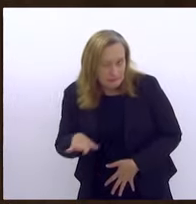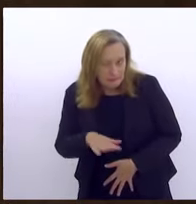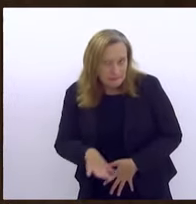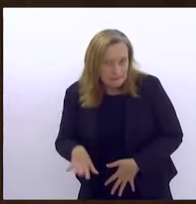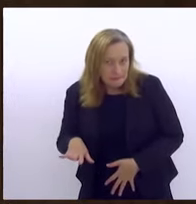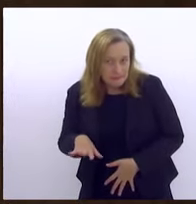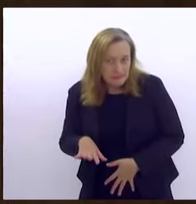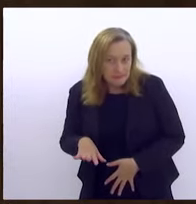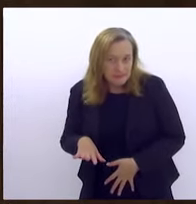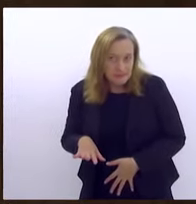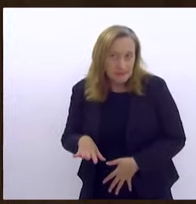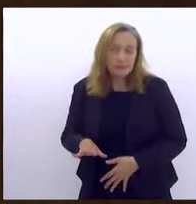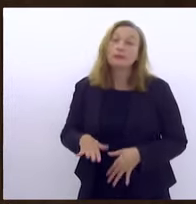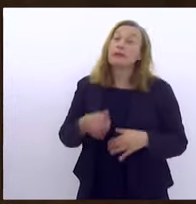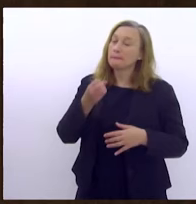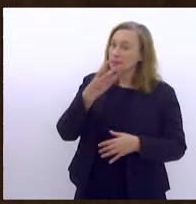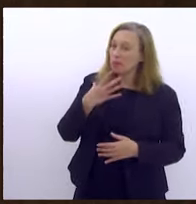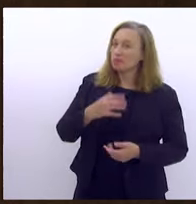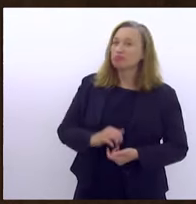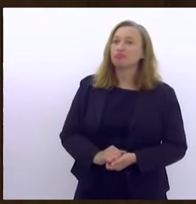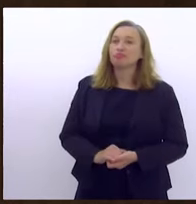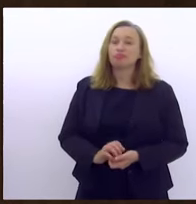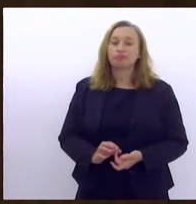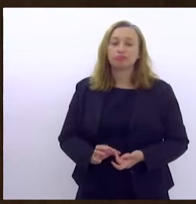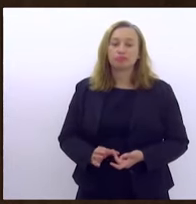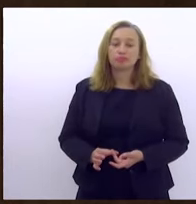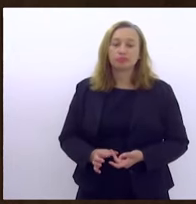Quando era menina. Bom,